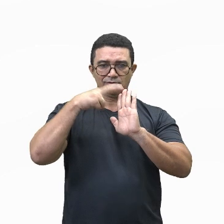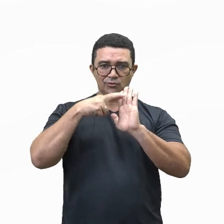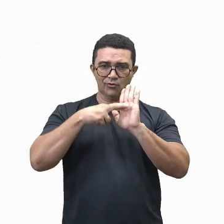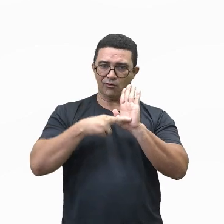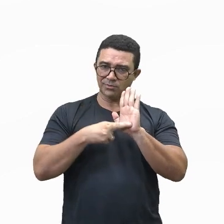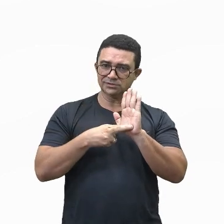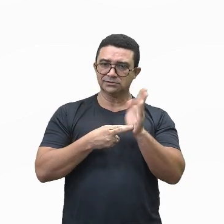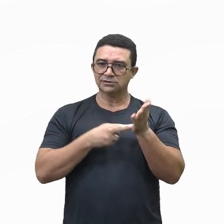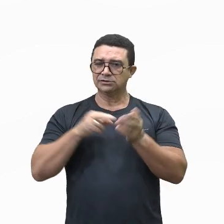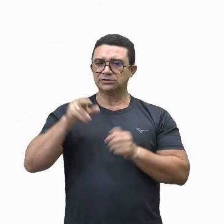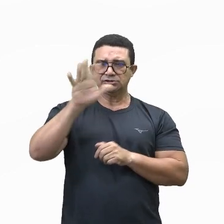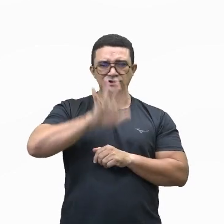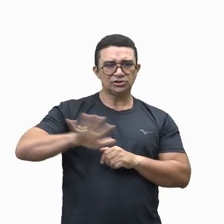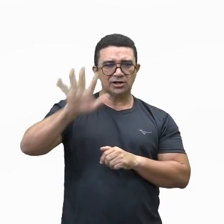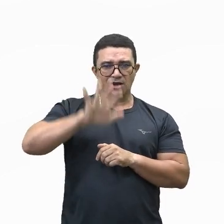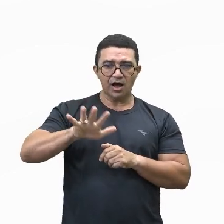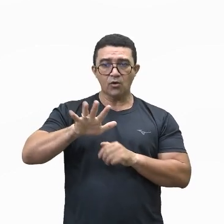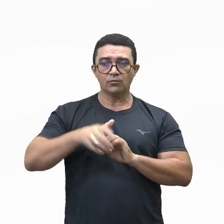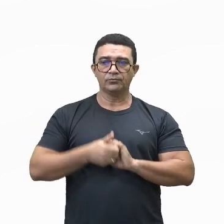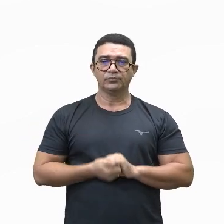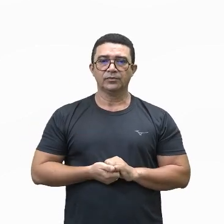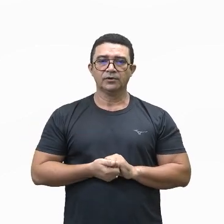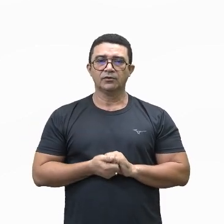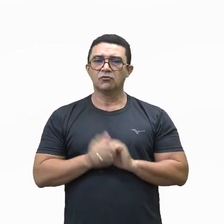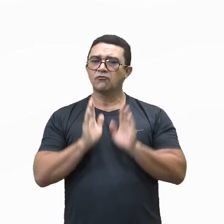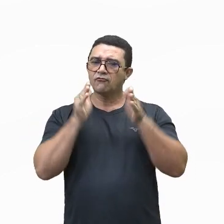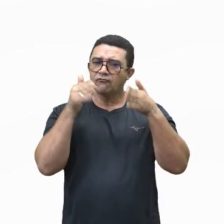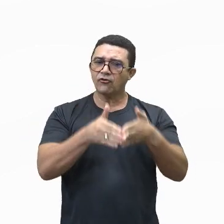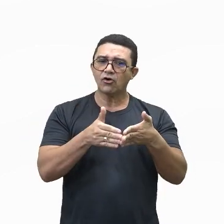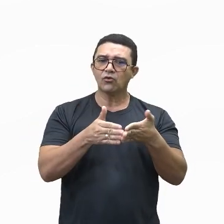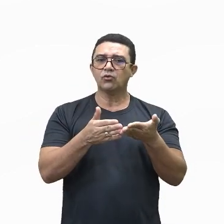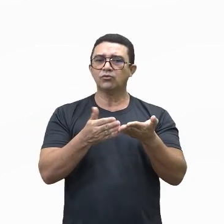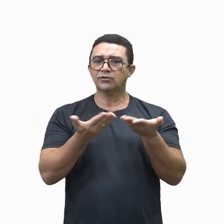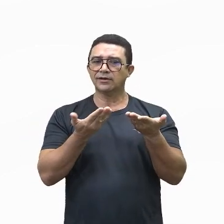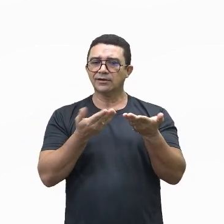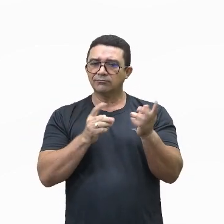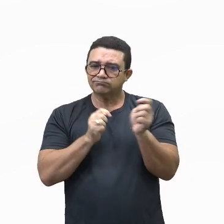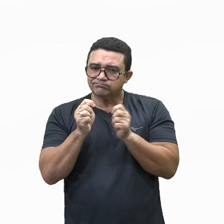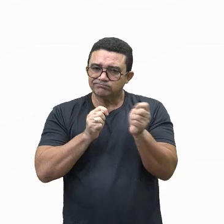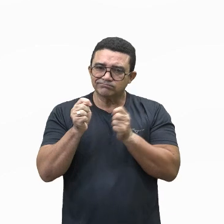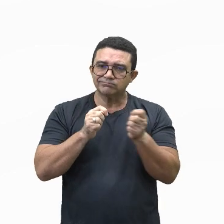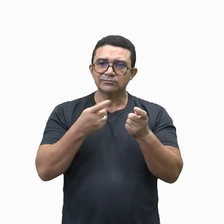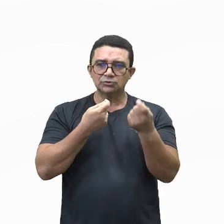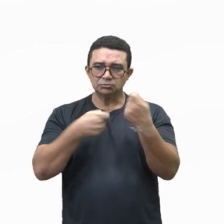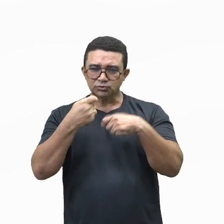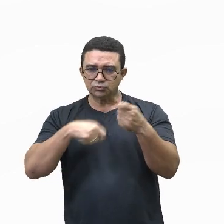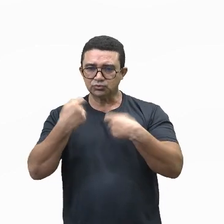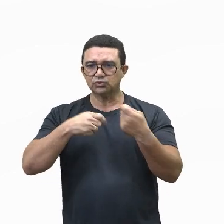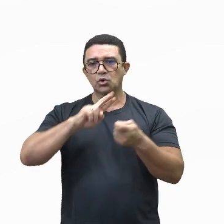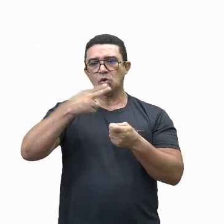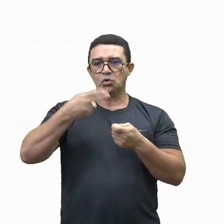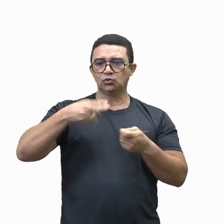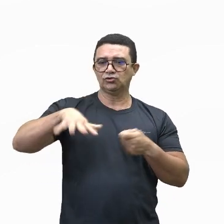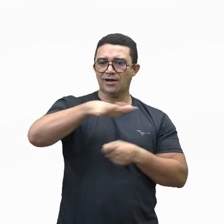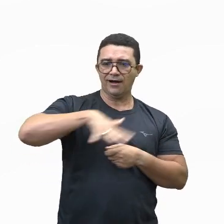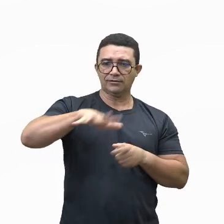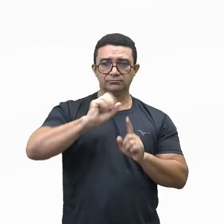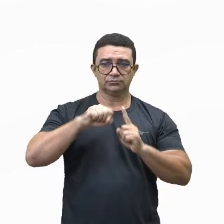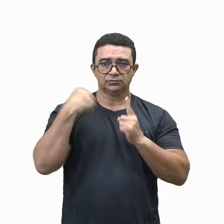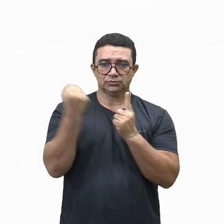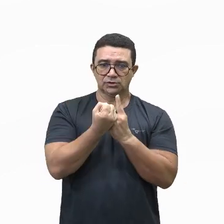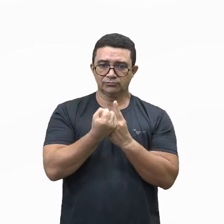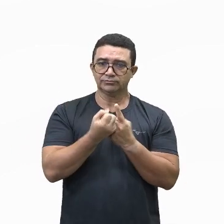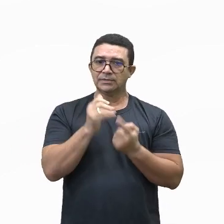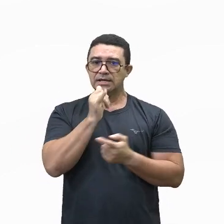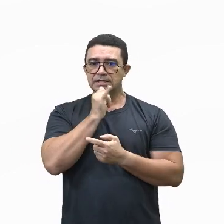de normas gerais e abstratas voltadas à regulação de mercado ou de setores sociais,